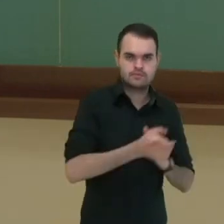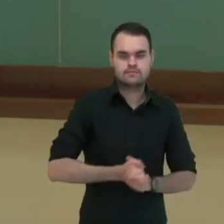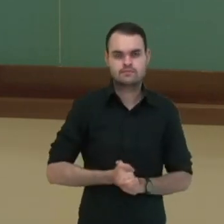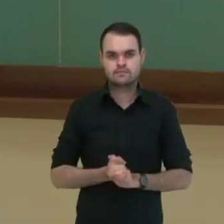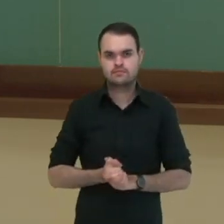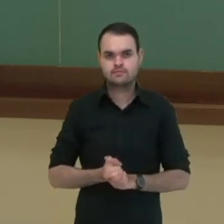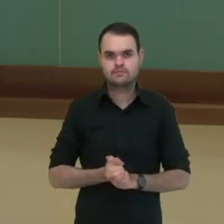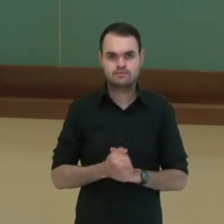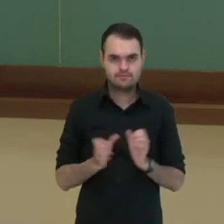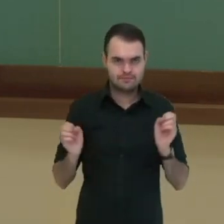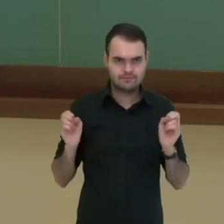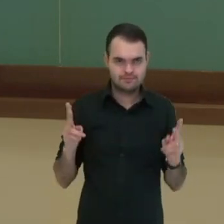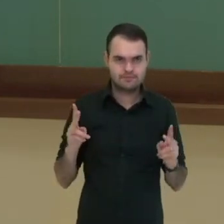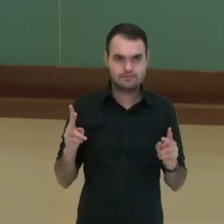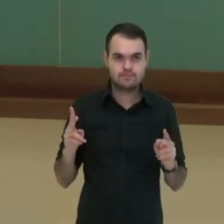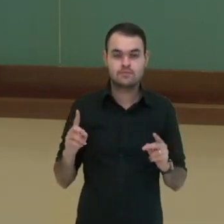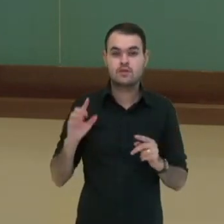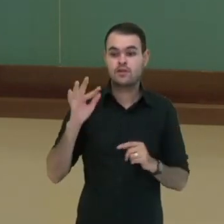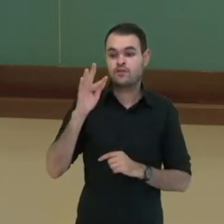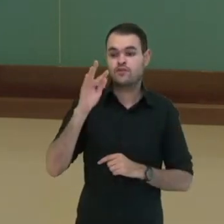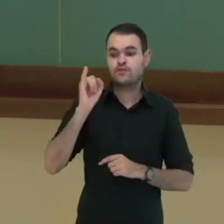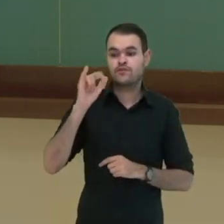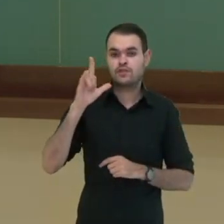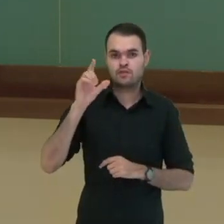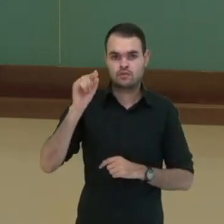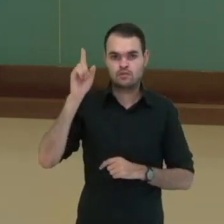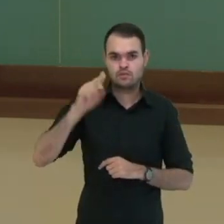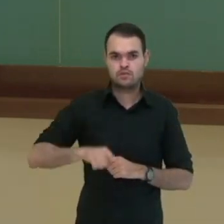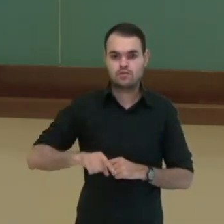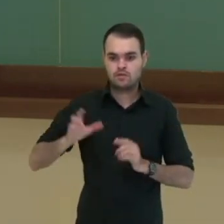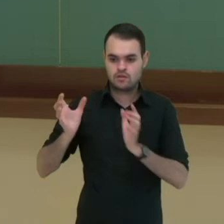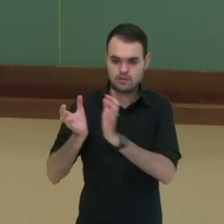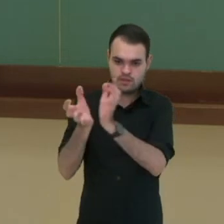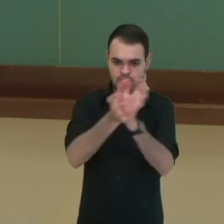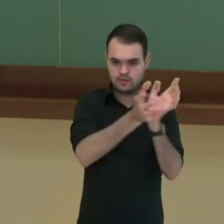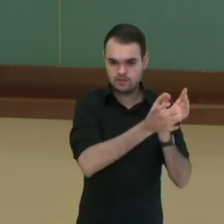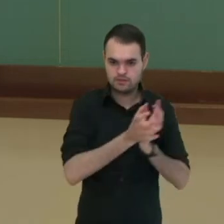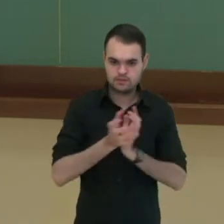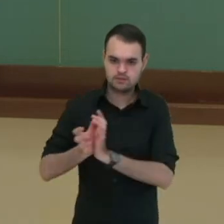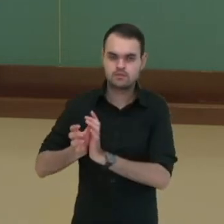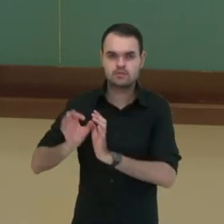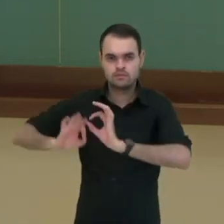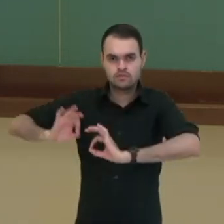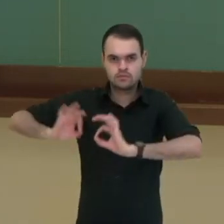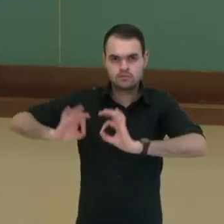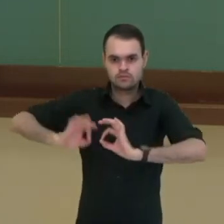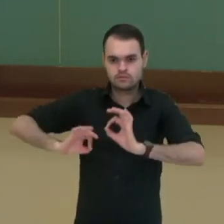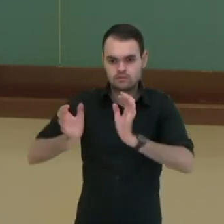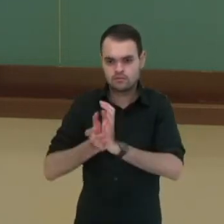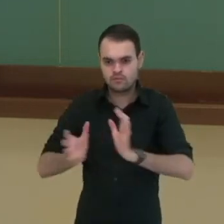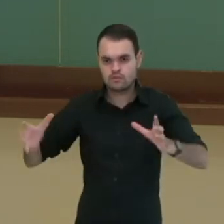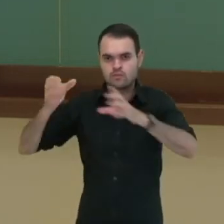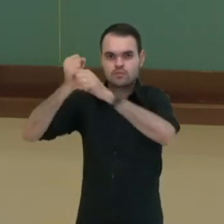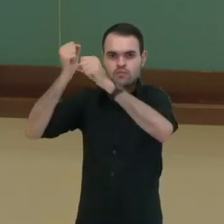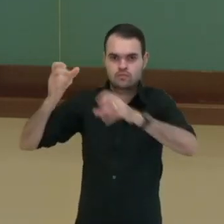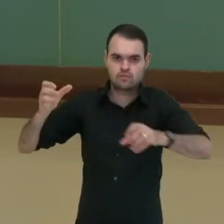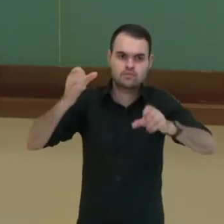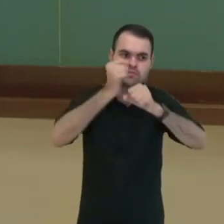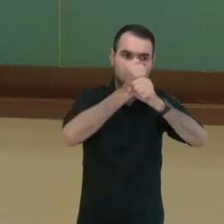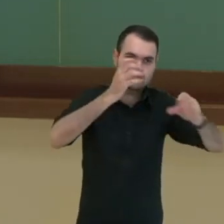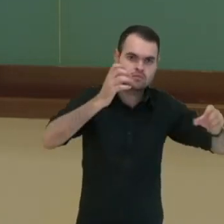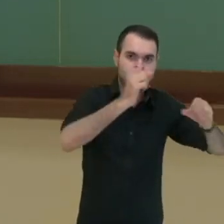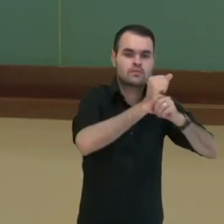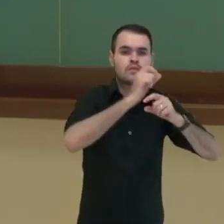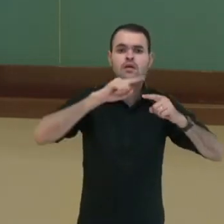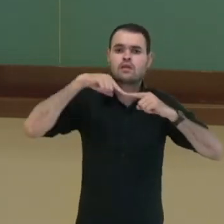semelhantes, ok, minha gente? O filo que vai agrupar as classes com características semelhantes. E depois os reinos,